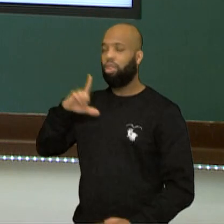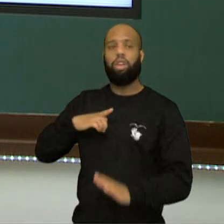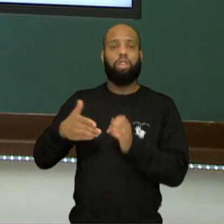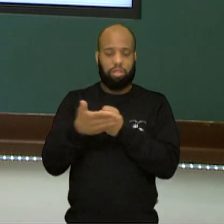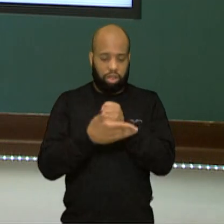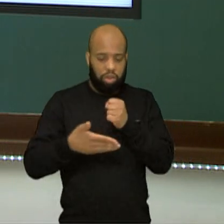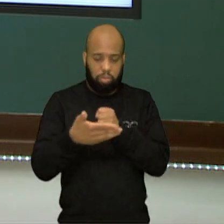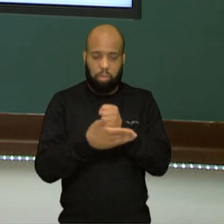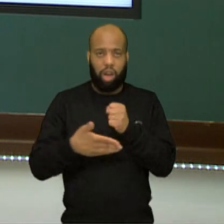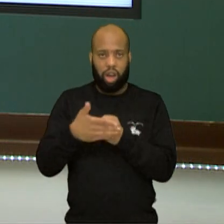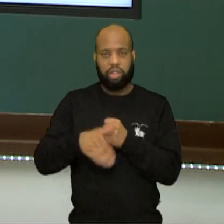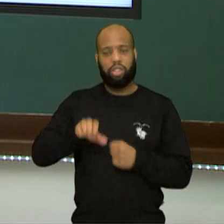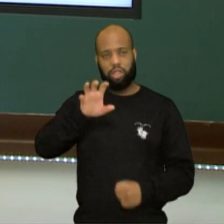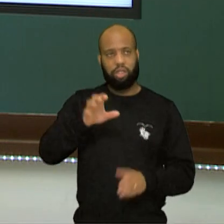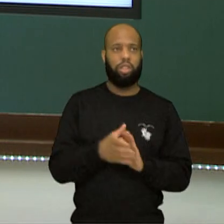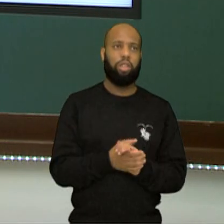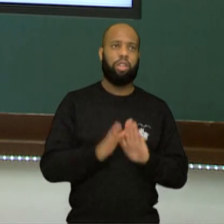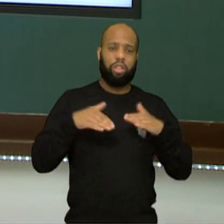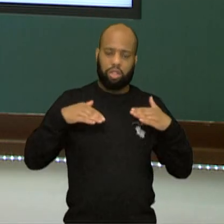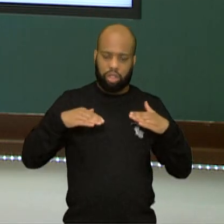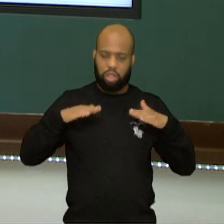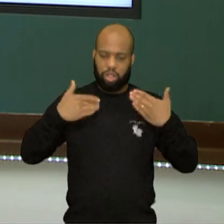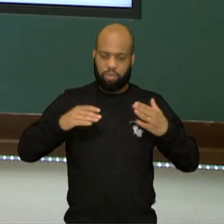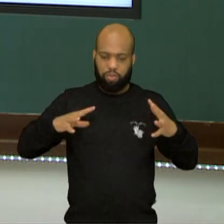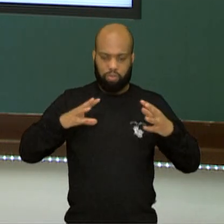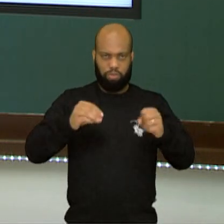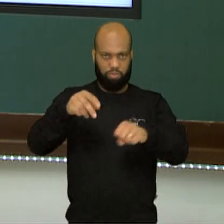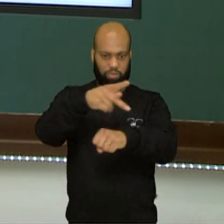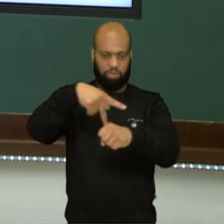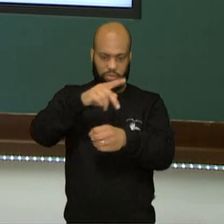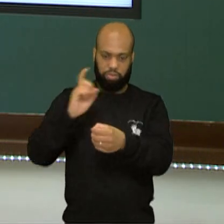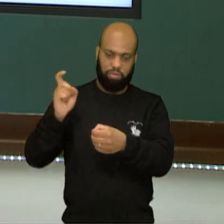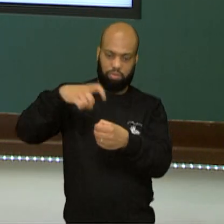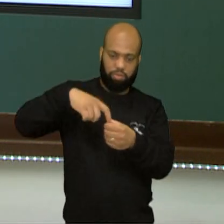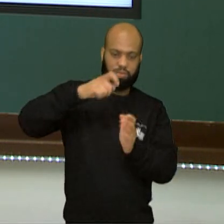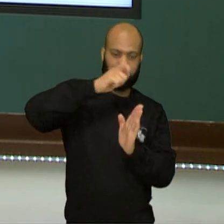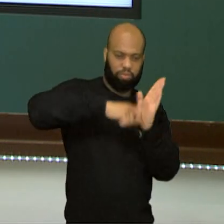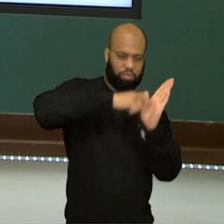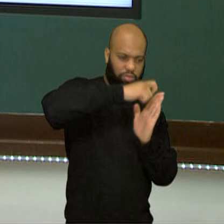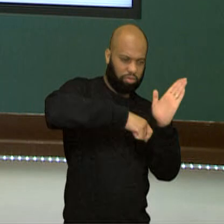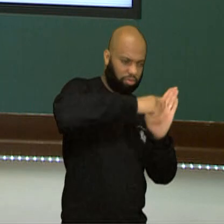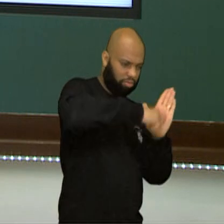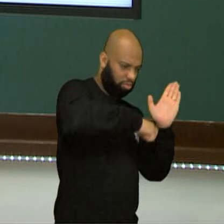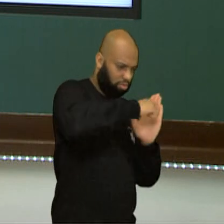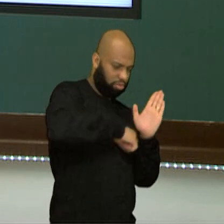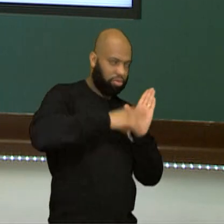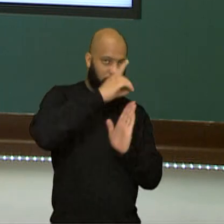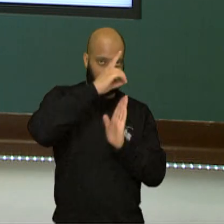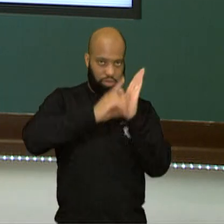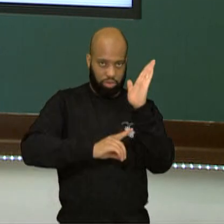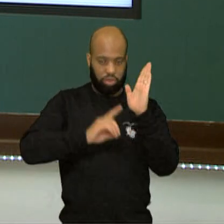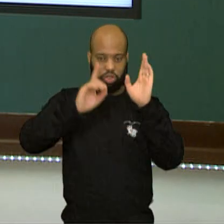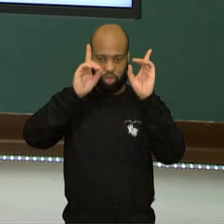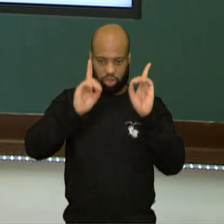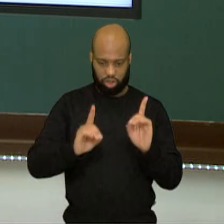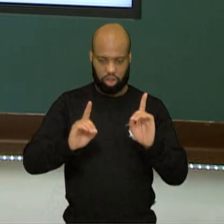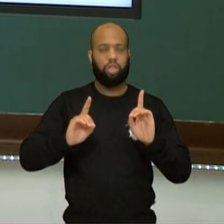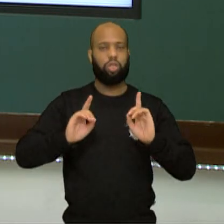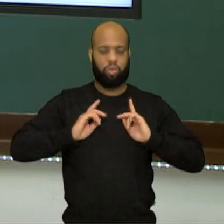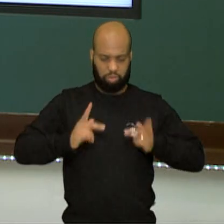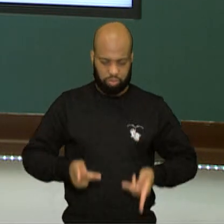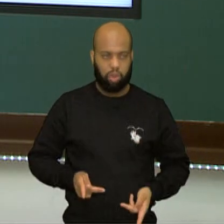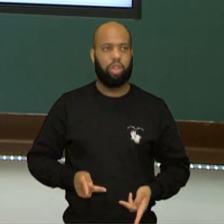ela tem como base esse sentido. Então todos os países membros assinaram essa declaração. E ela foi ouvida